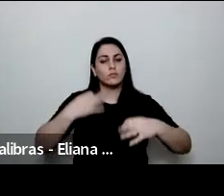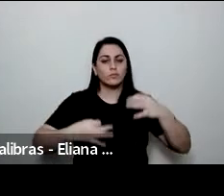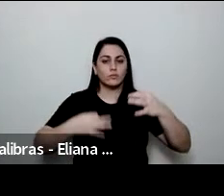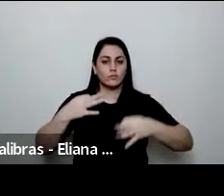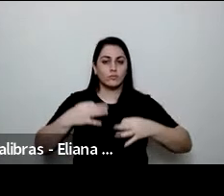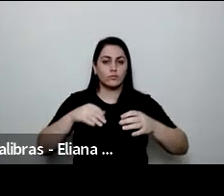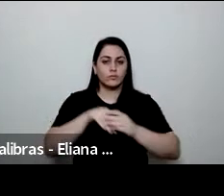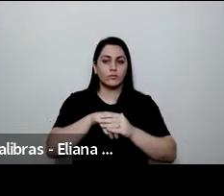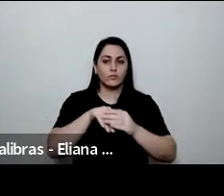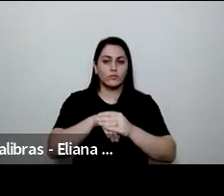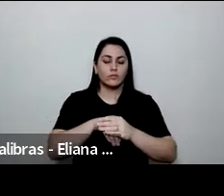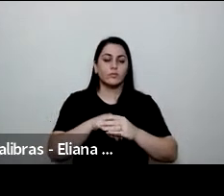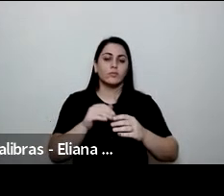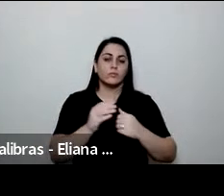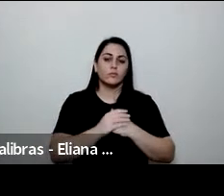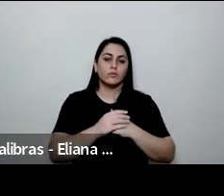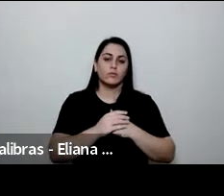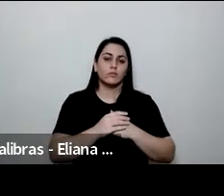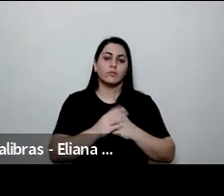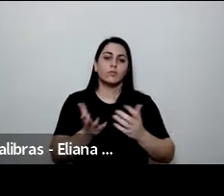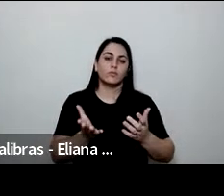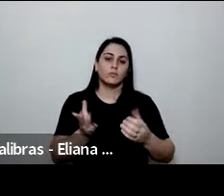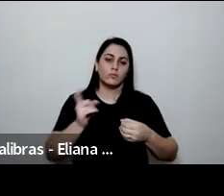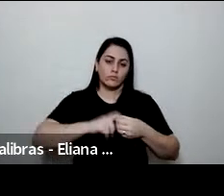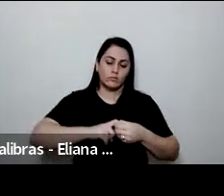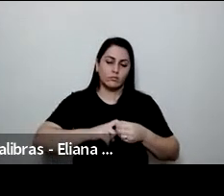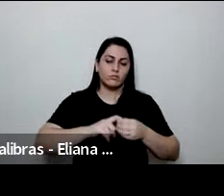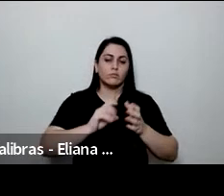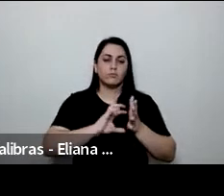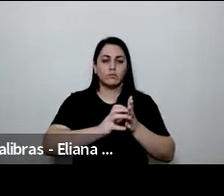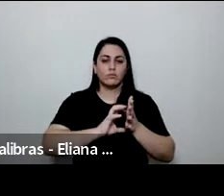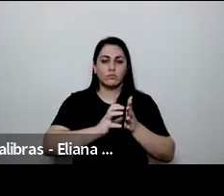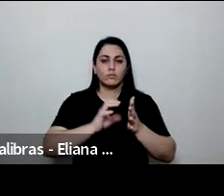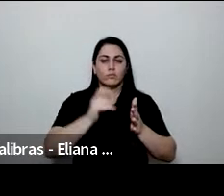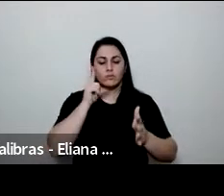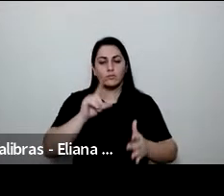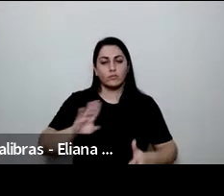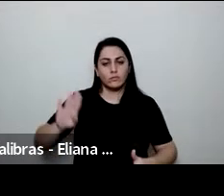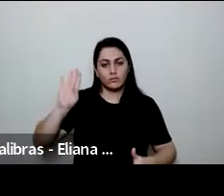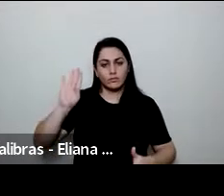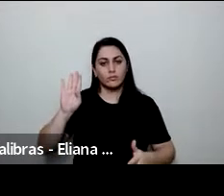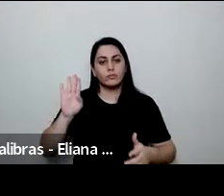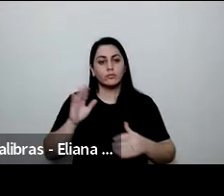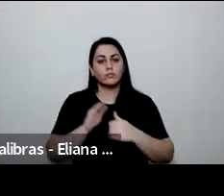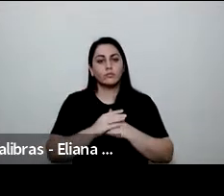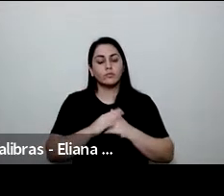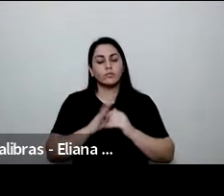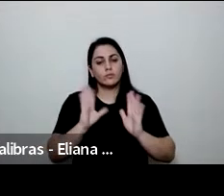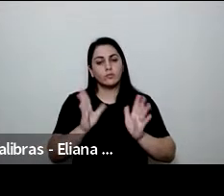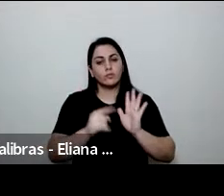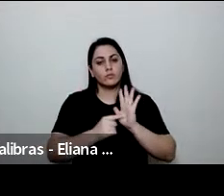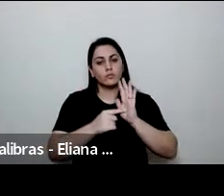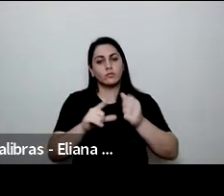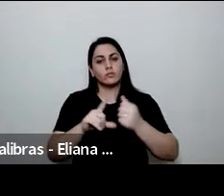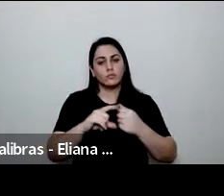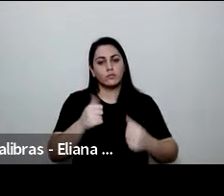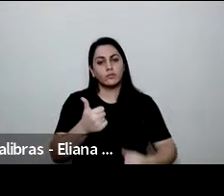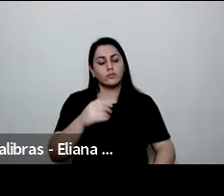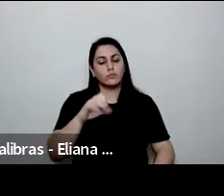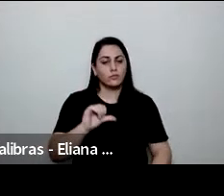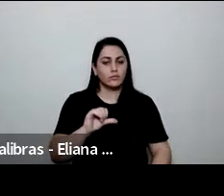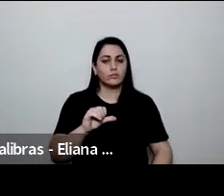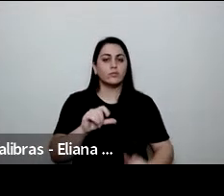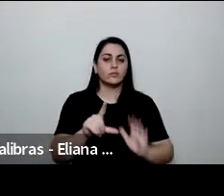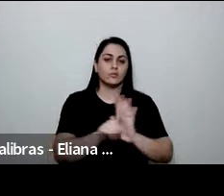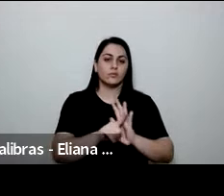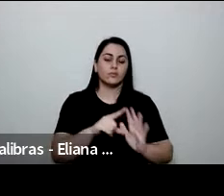fins de cumprimento dos prazos da filiação partidária para o efeito de candidatura a cargo eletivo conforme disposto no artigo 19 caput da